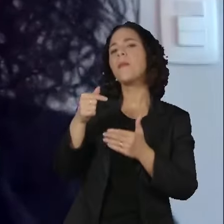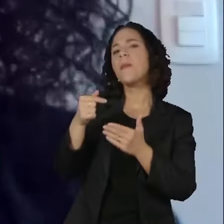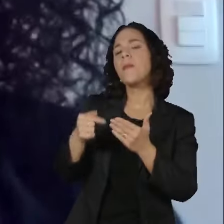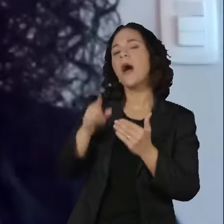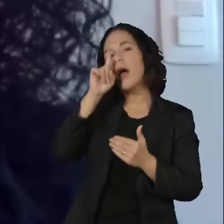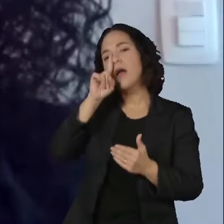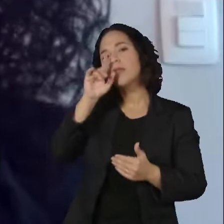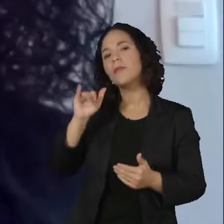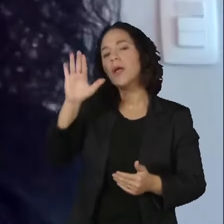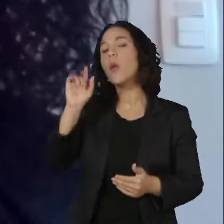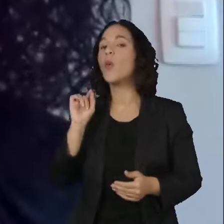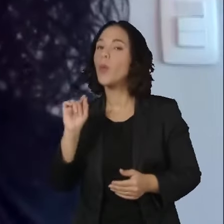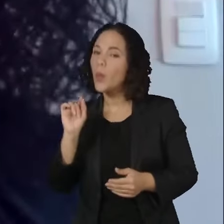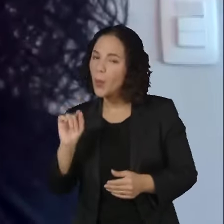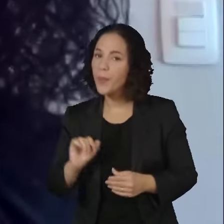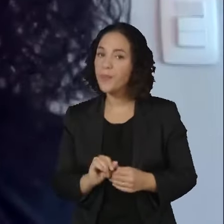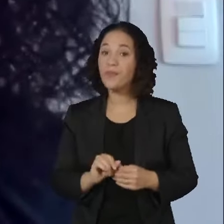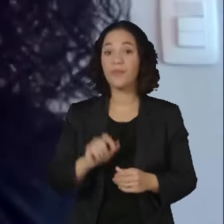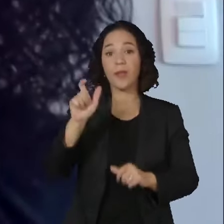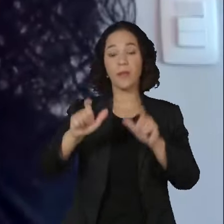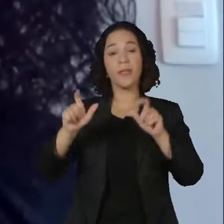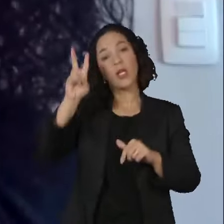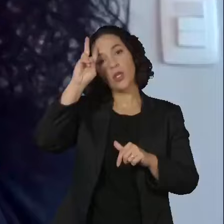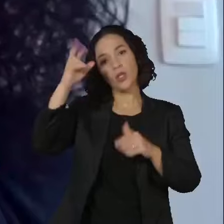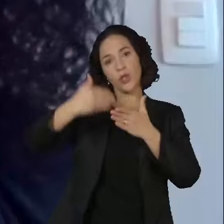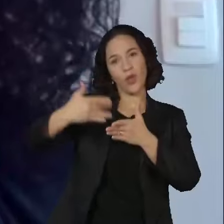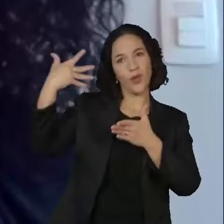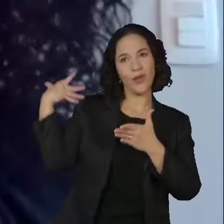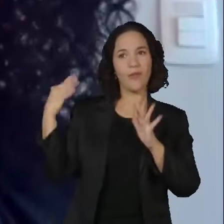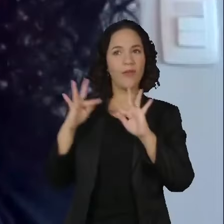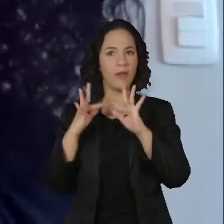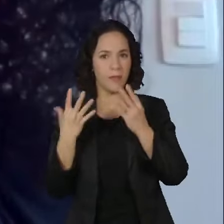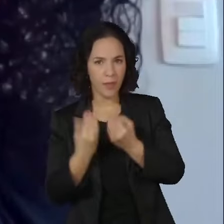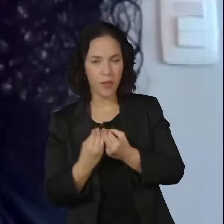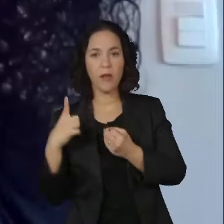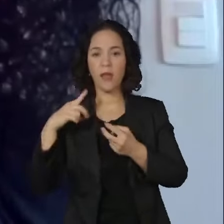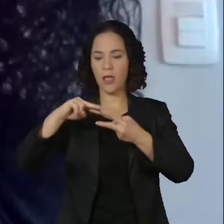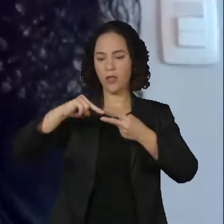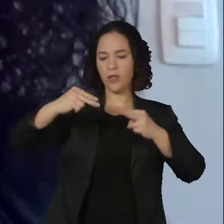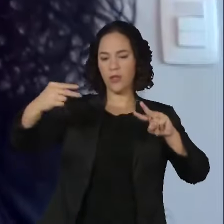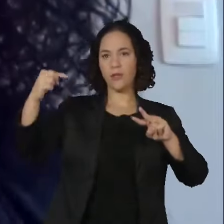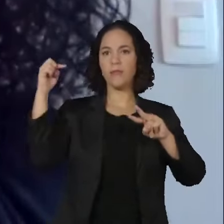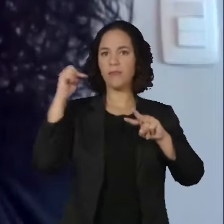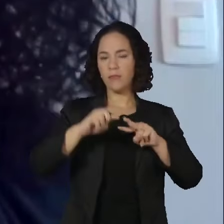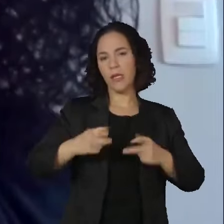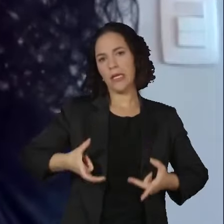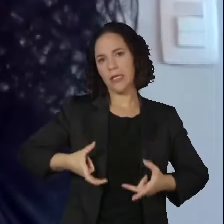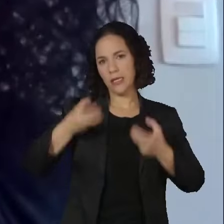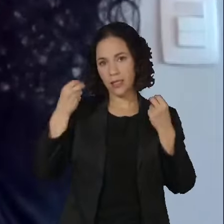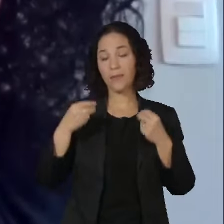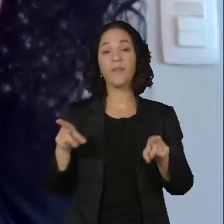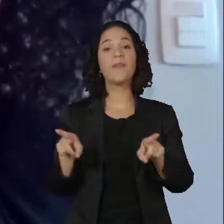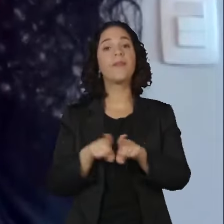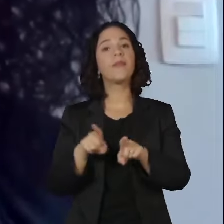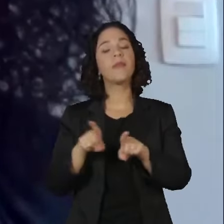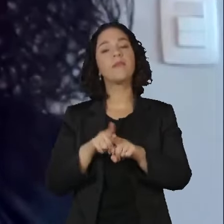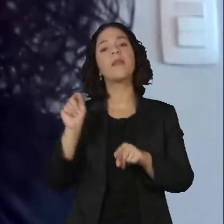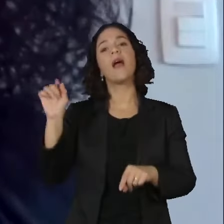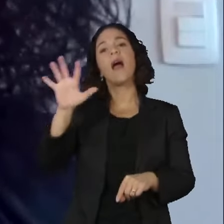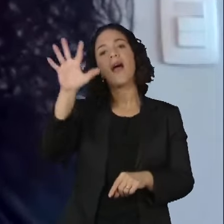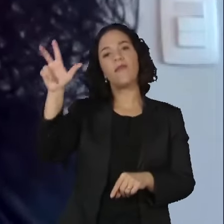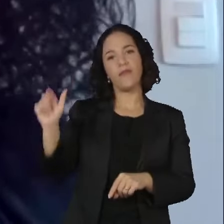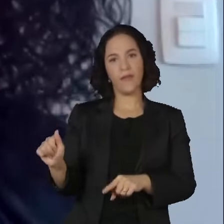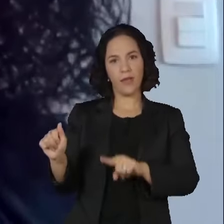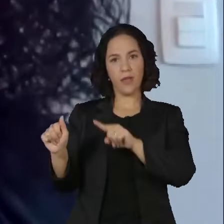risco são pacientes que T histórico familiar alterações genéticas associadas a isso e indivíduos afrodescendentes onde a